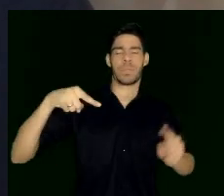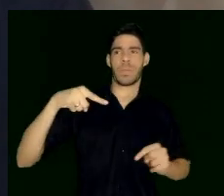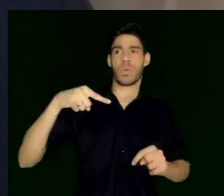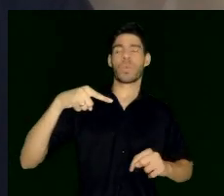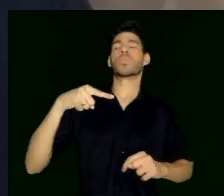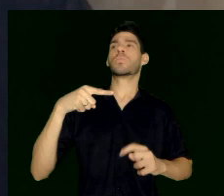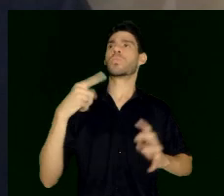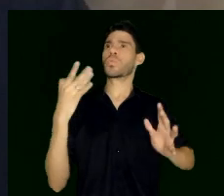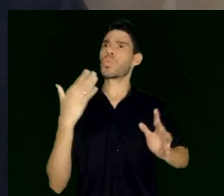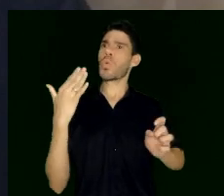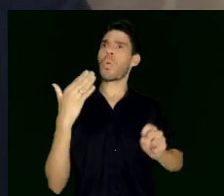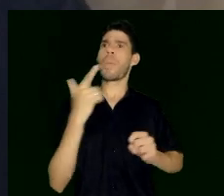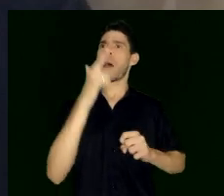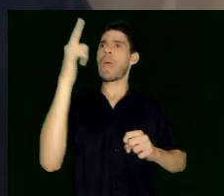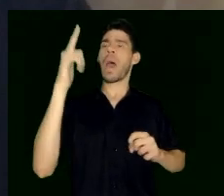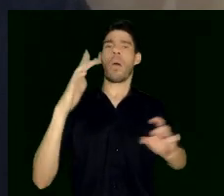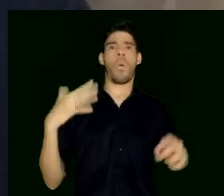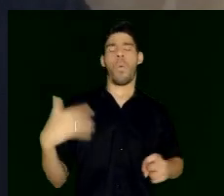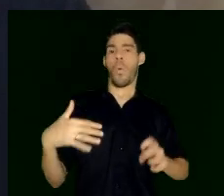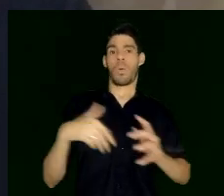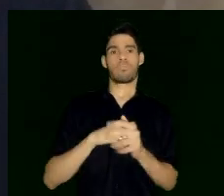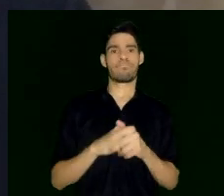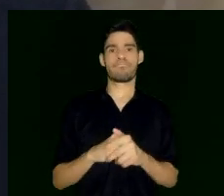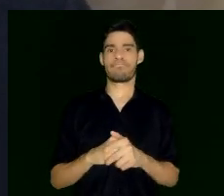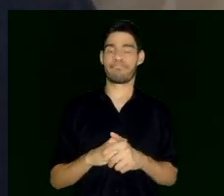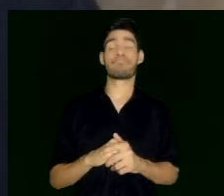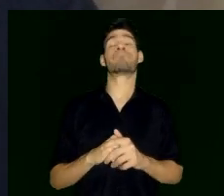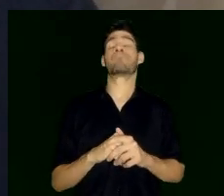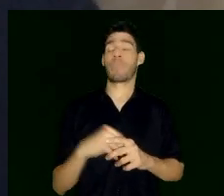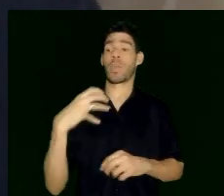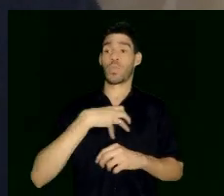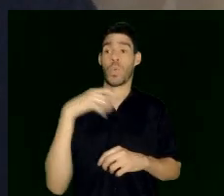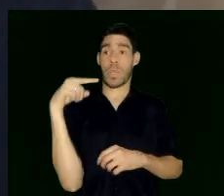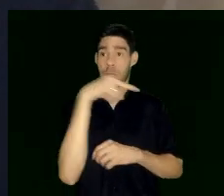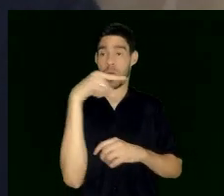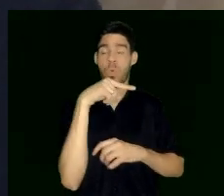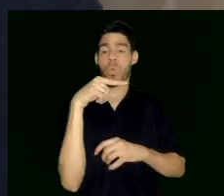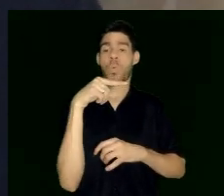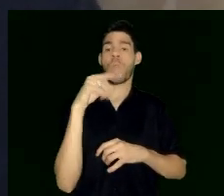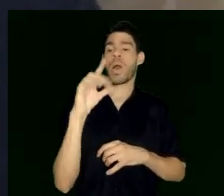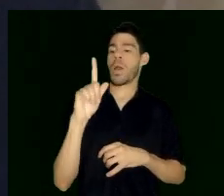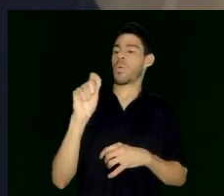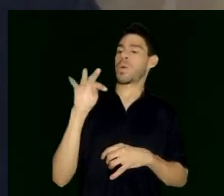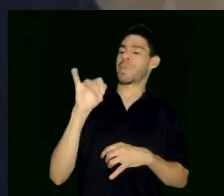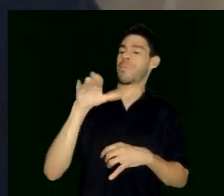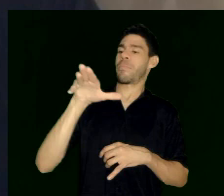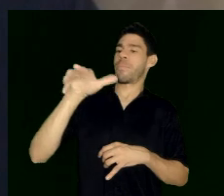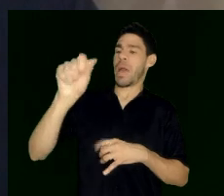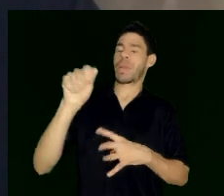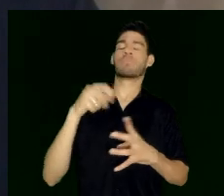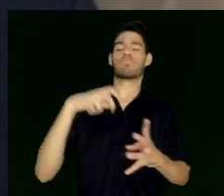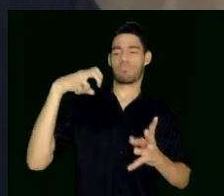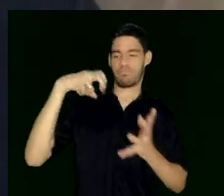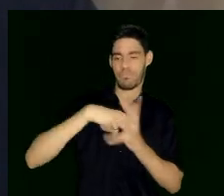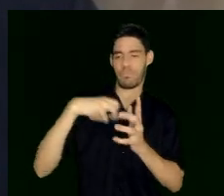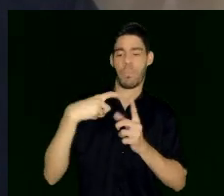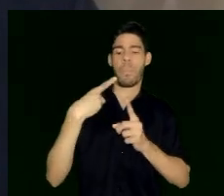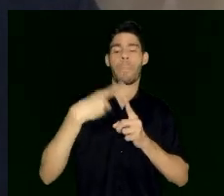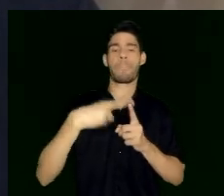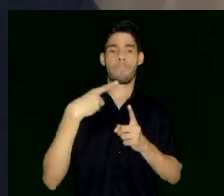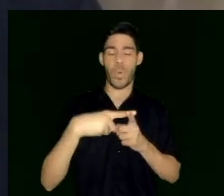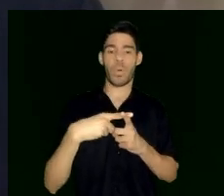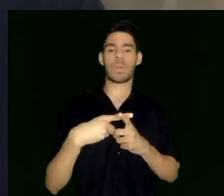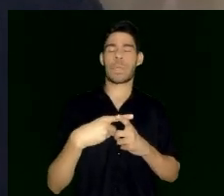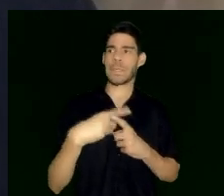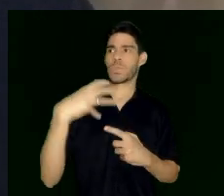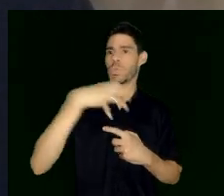que não é um absurdo se comparado com muitos casos da realidade brasileira. E naquele caso, o Estado da Guatemala foi condenado